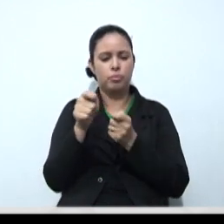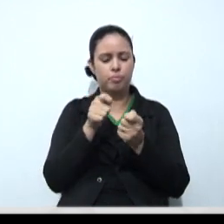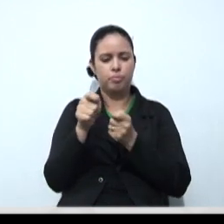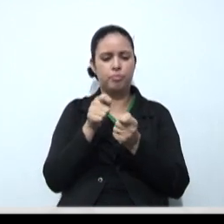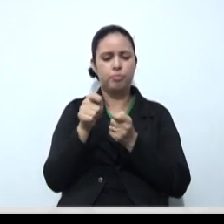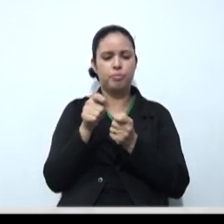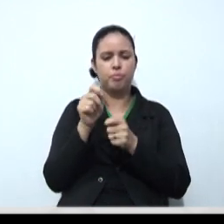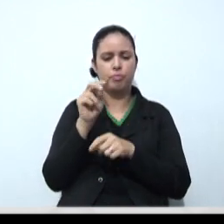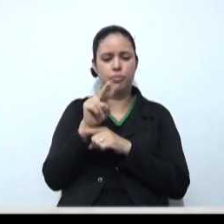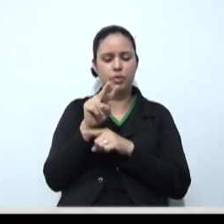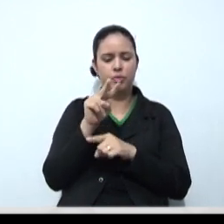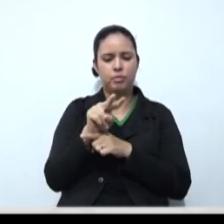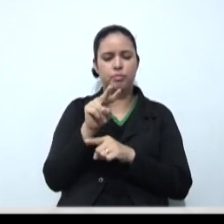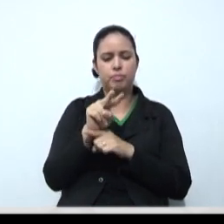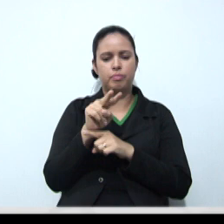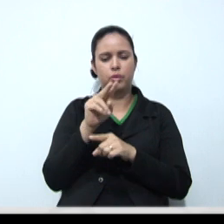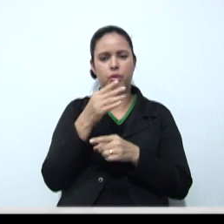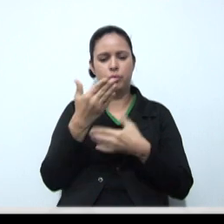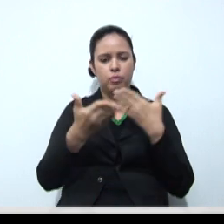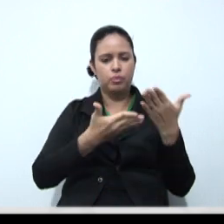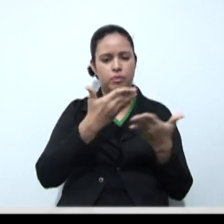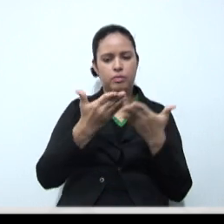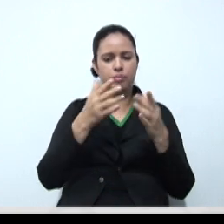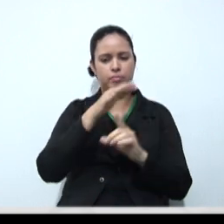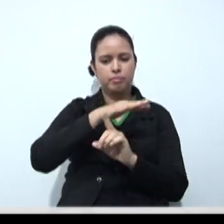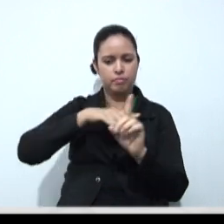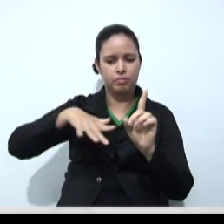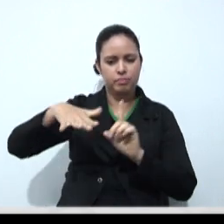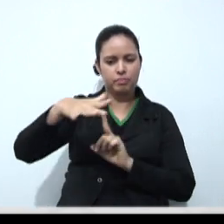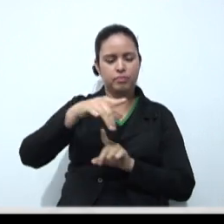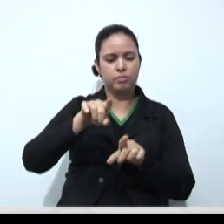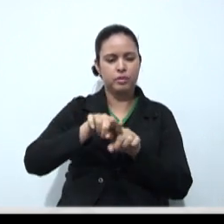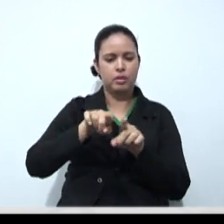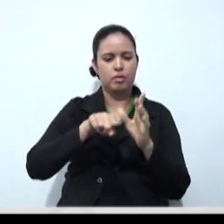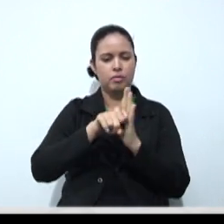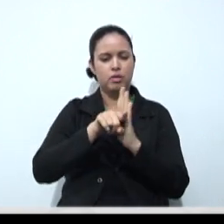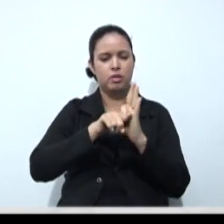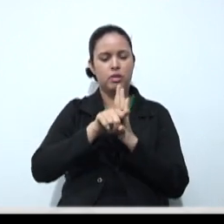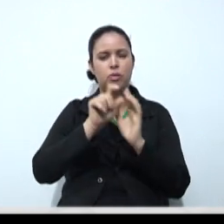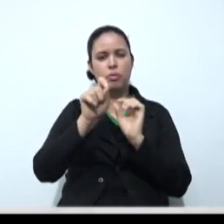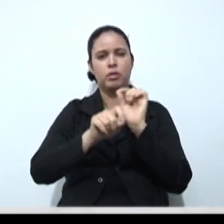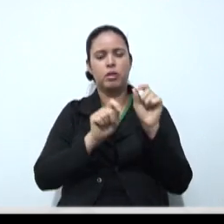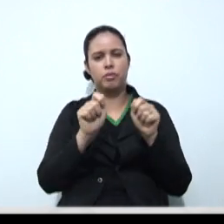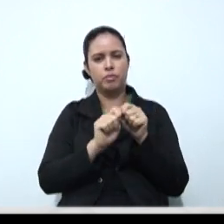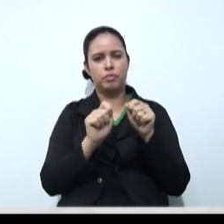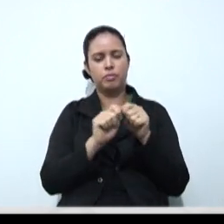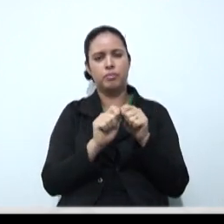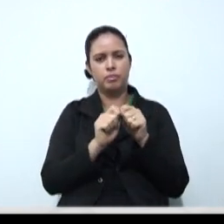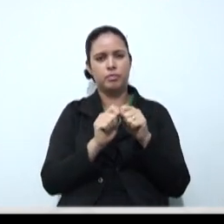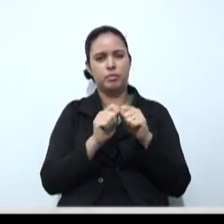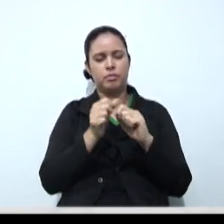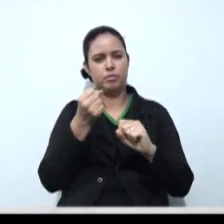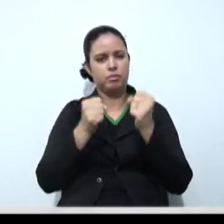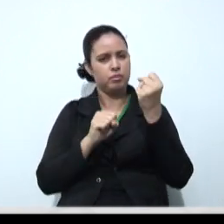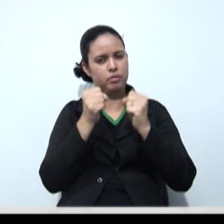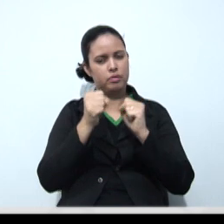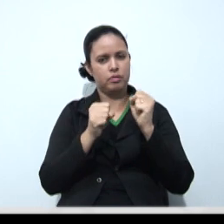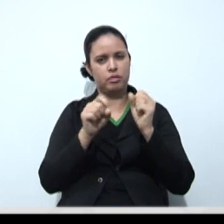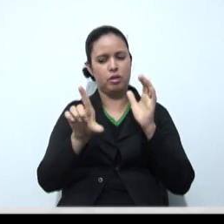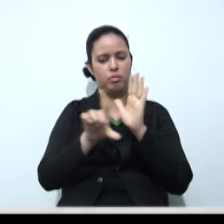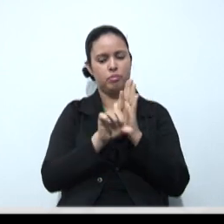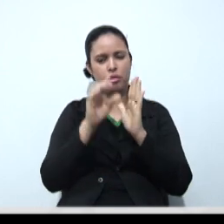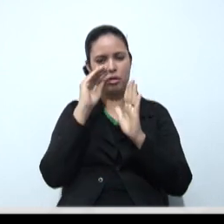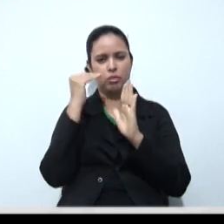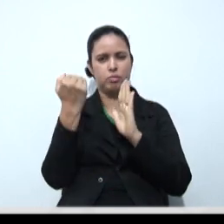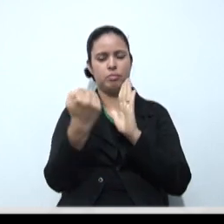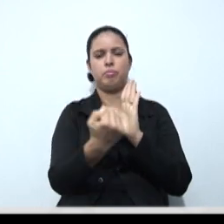naturais, proteger e preservar o meio ambiente, além de avaliar se o que está sendo executado pela companhia está em conformidade com o que